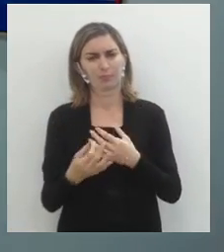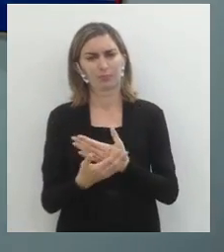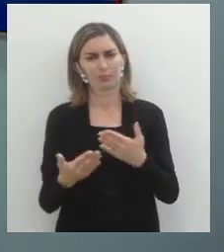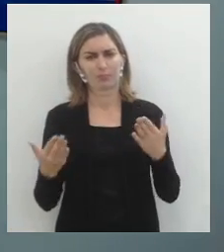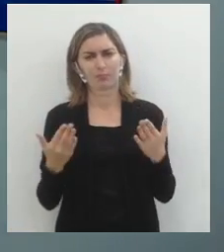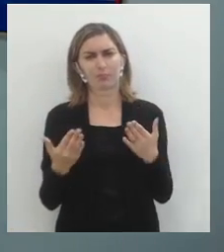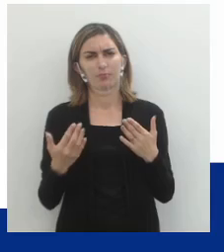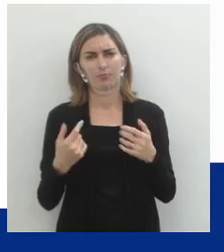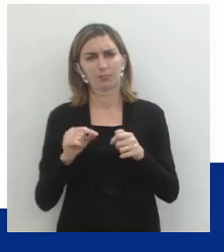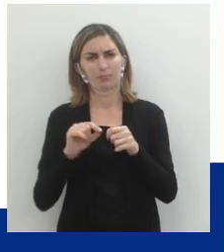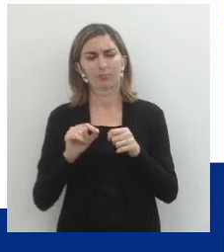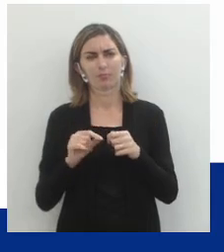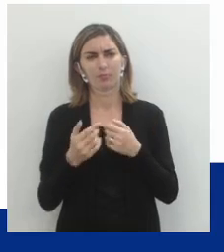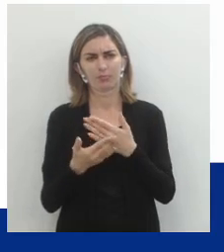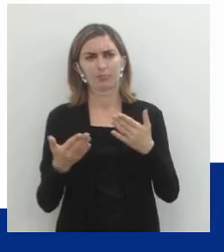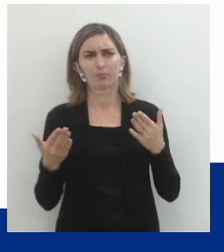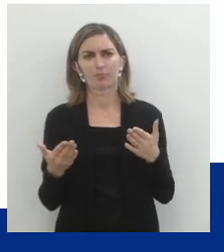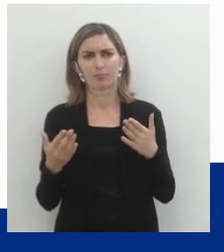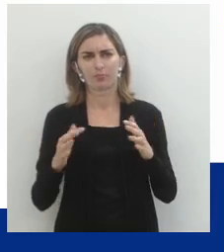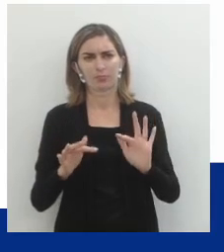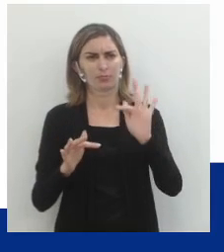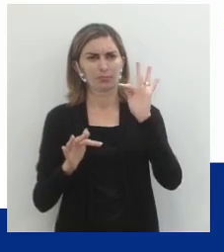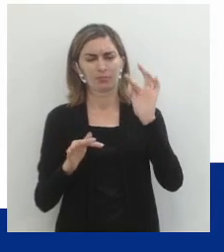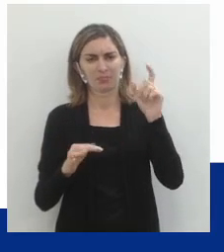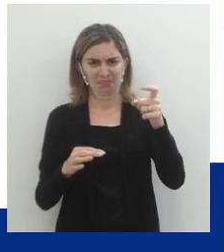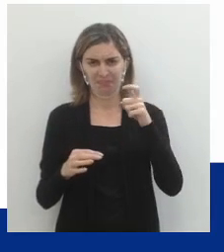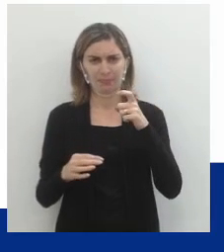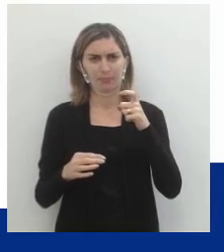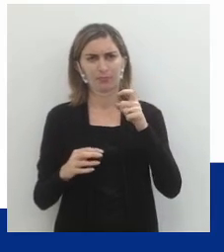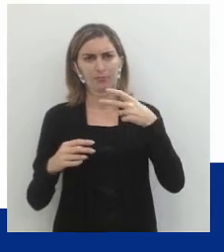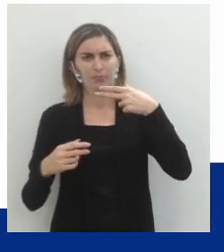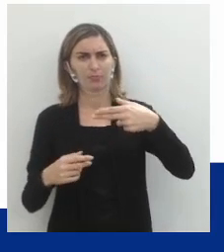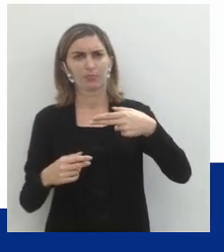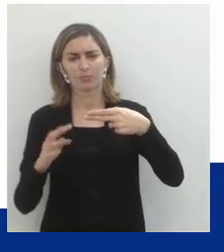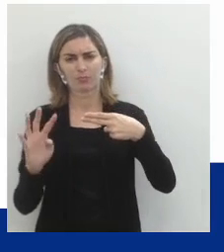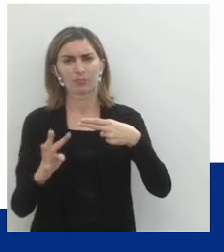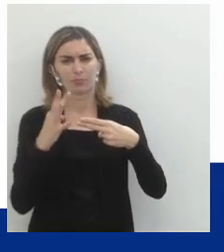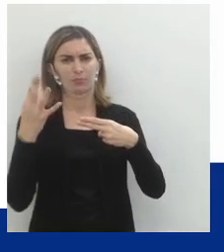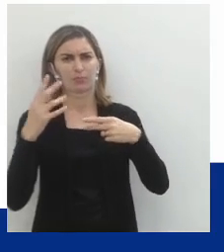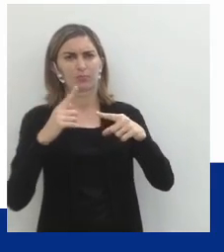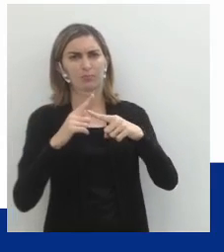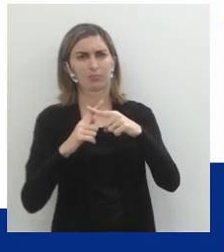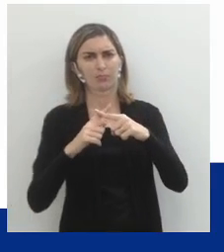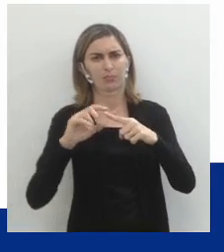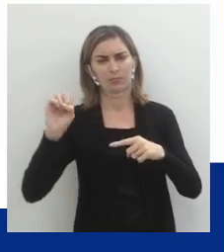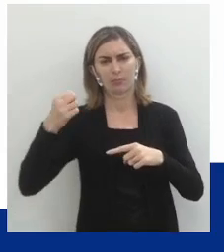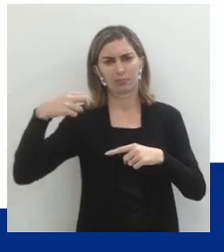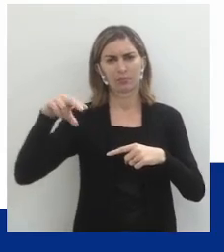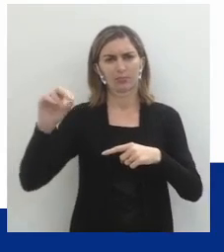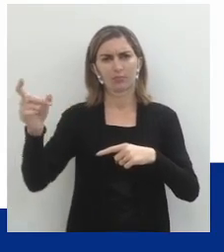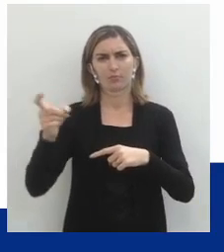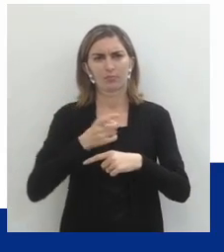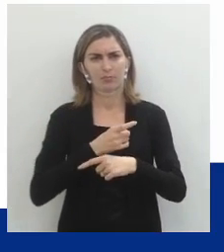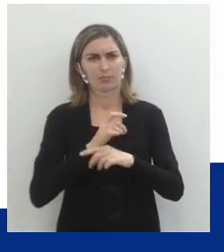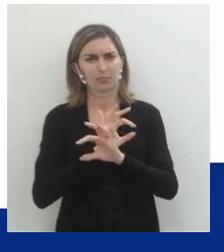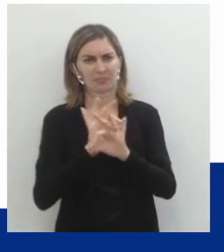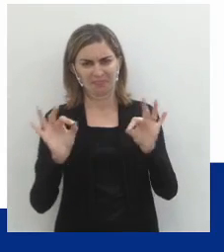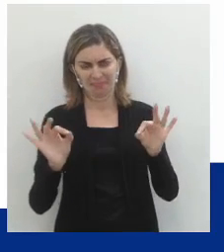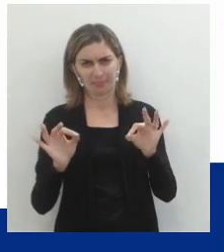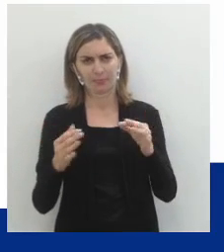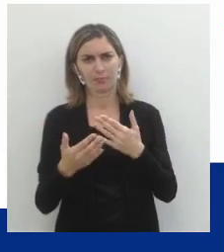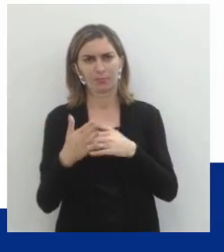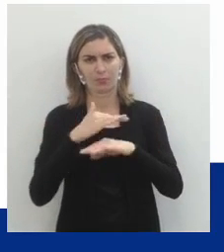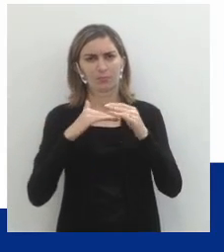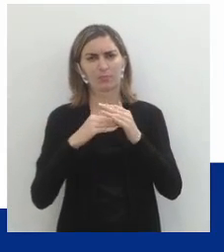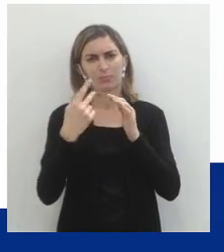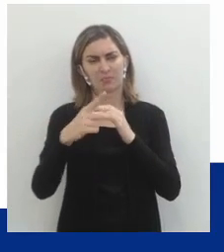se você tivesse assim, por exemplo, ó, f de x igual a 4 vezes o seno de x. Beleza, então tu pegaria